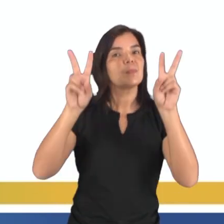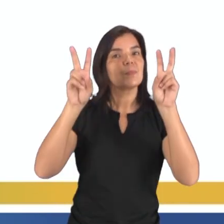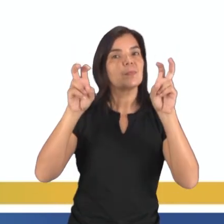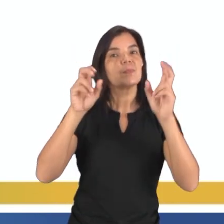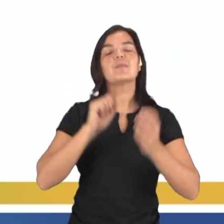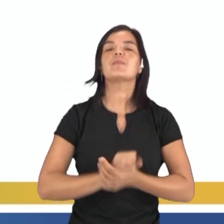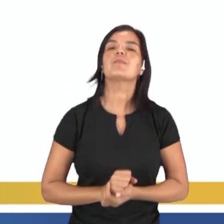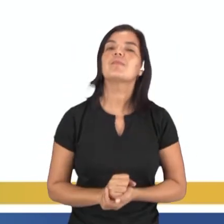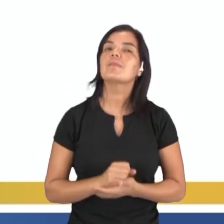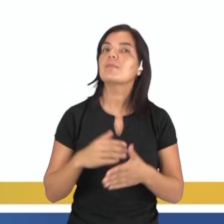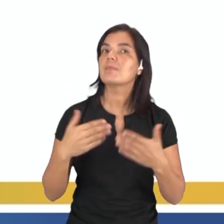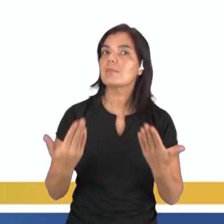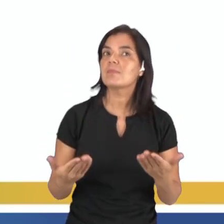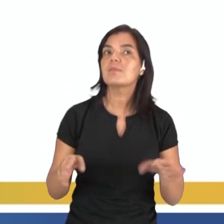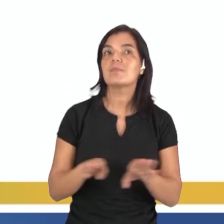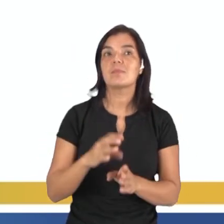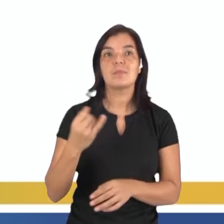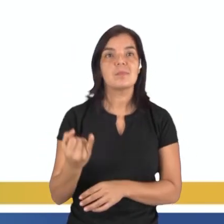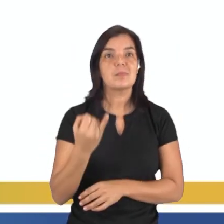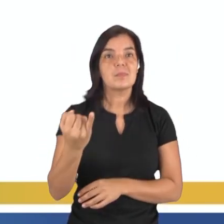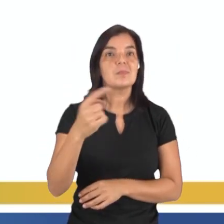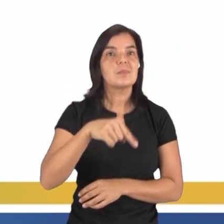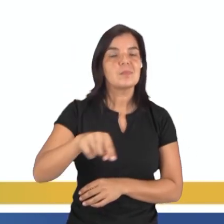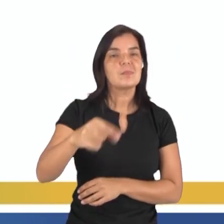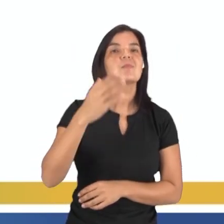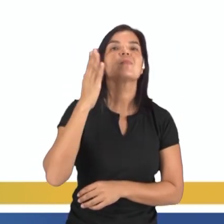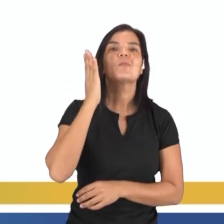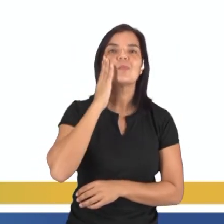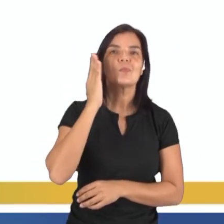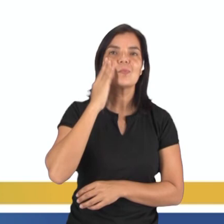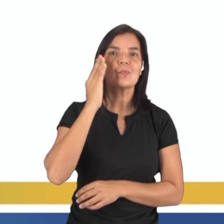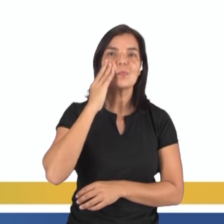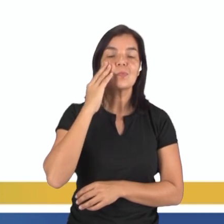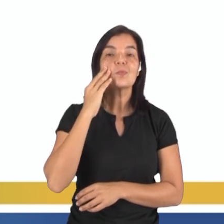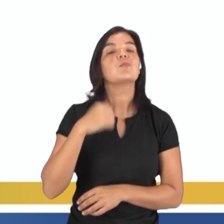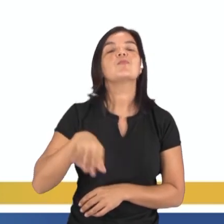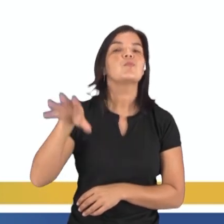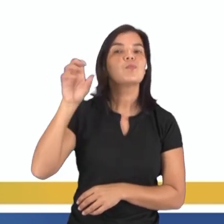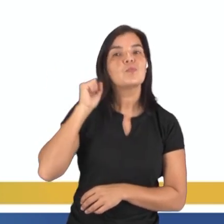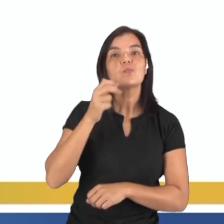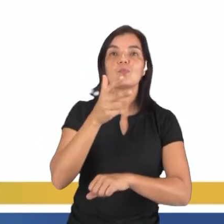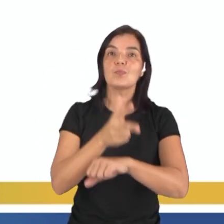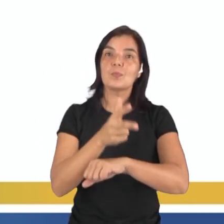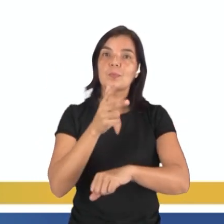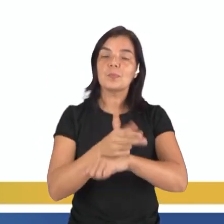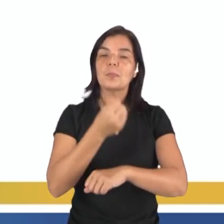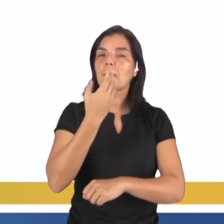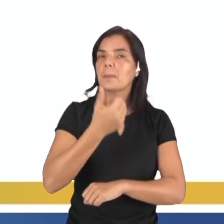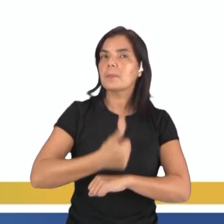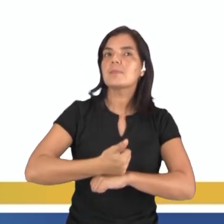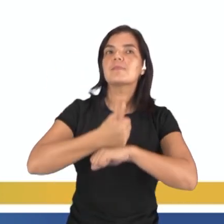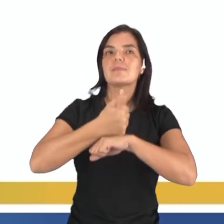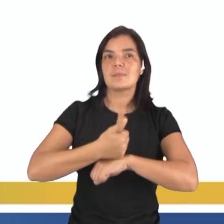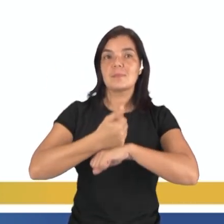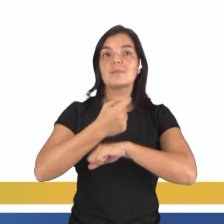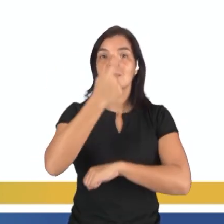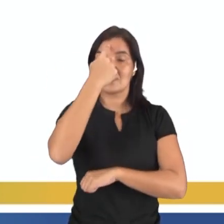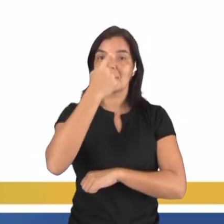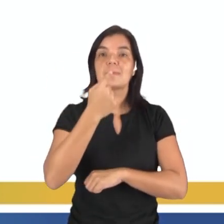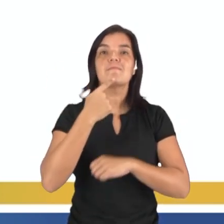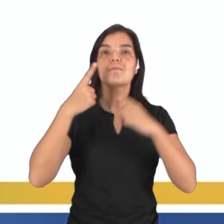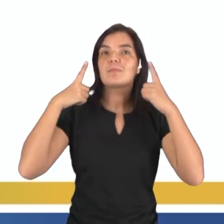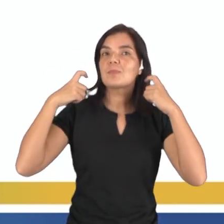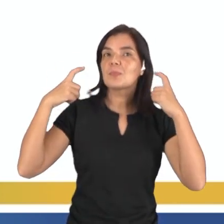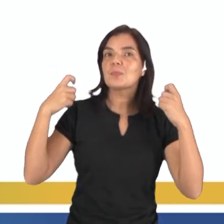assunto. Além disso, é importante que você contenha recursos de áudio ou vídeo com boa qualidade